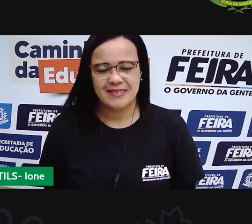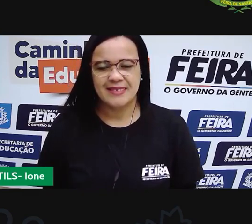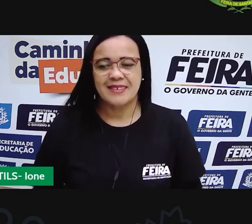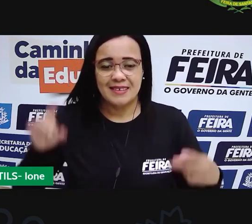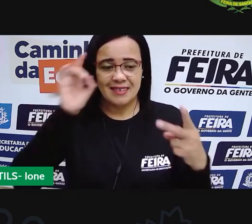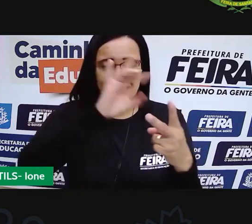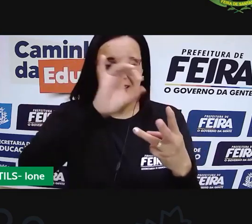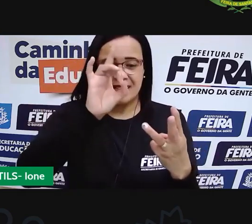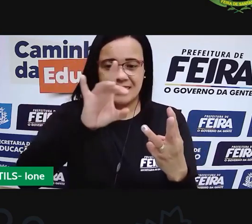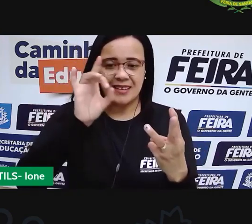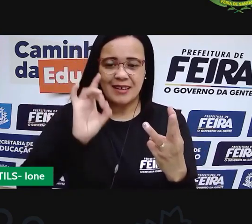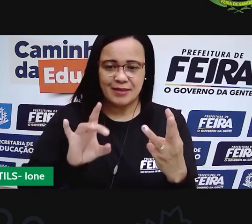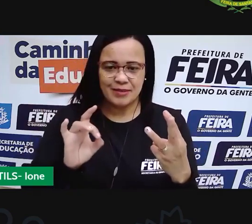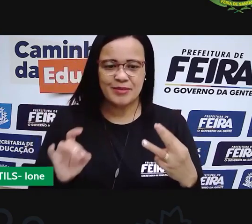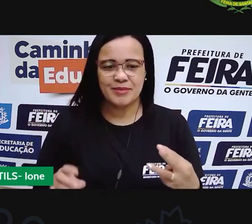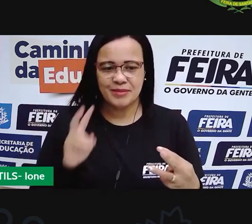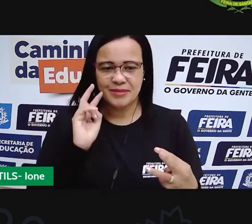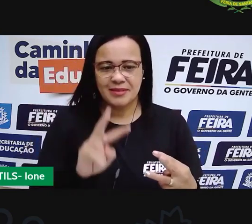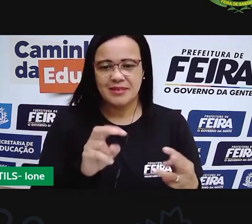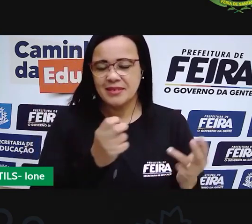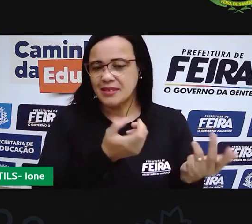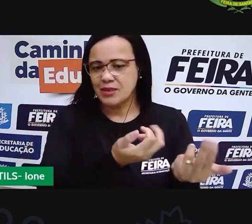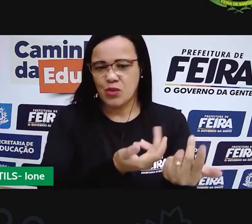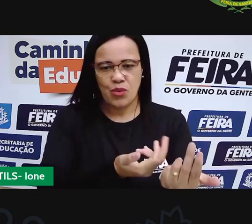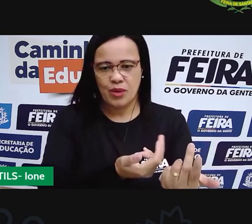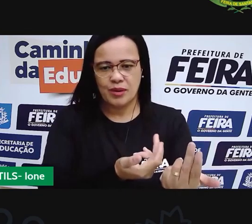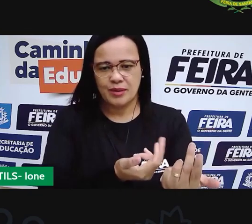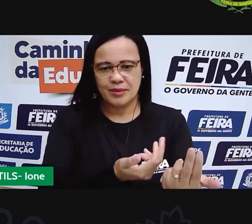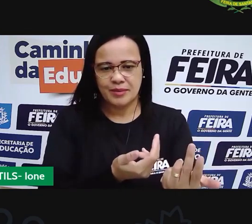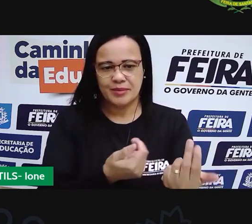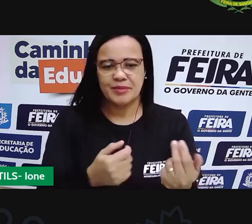cada figura dessa registrada.